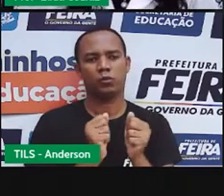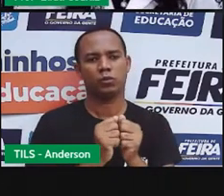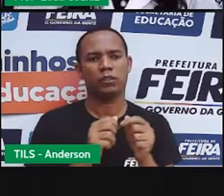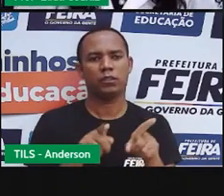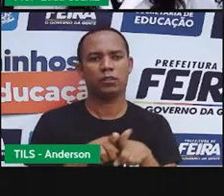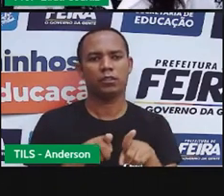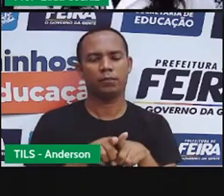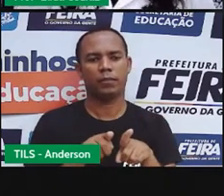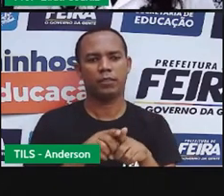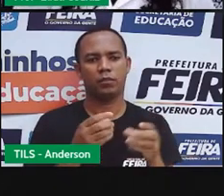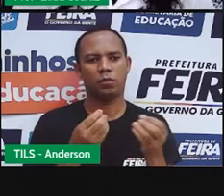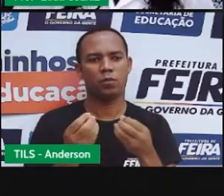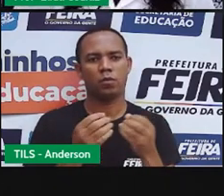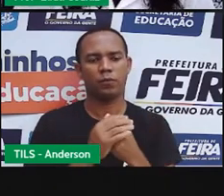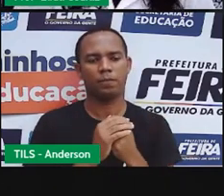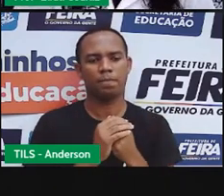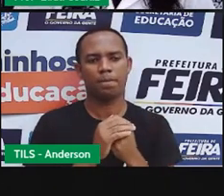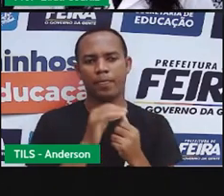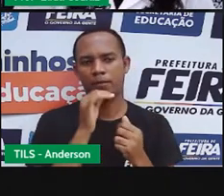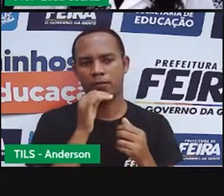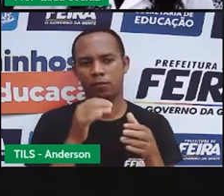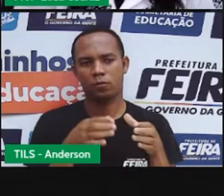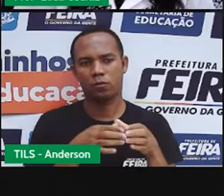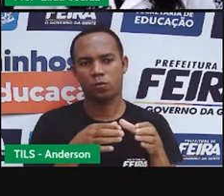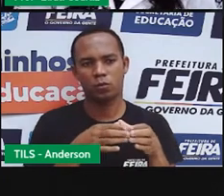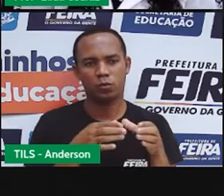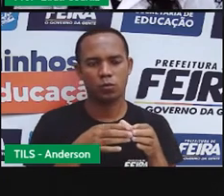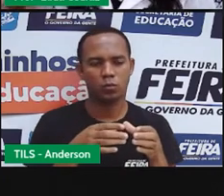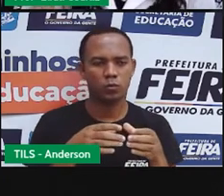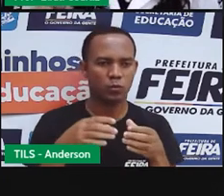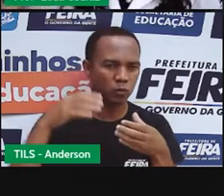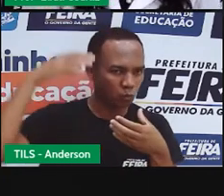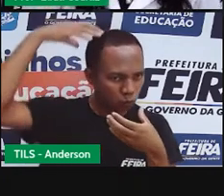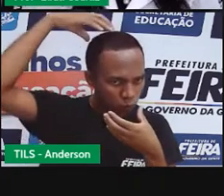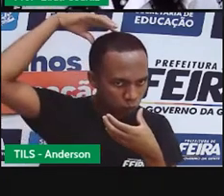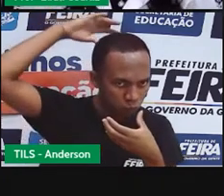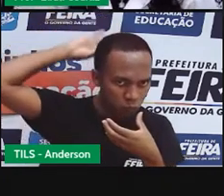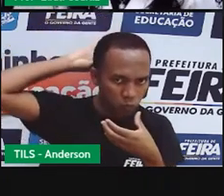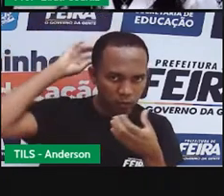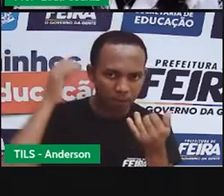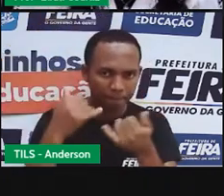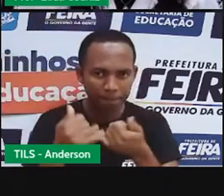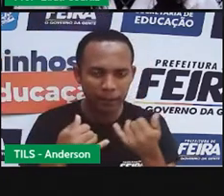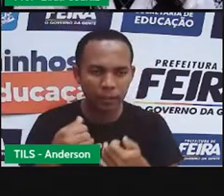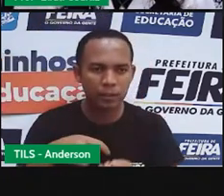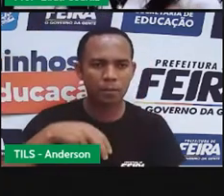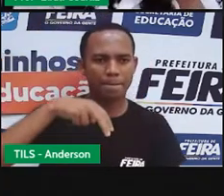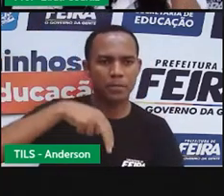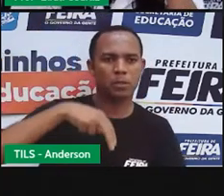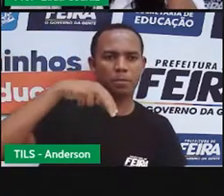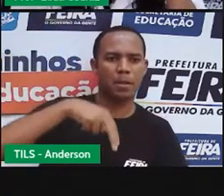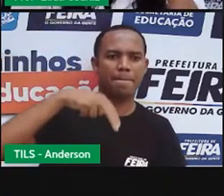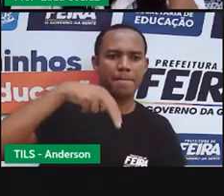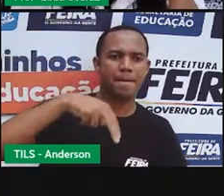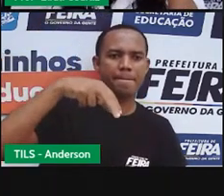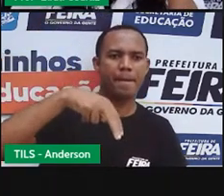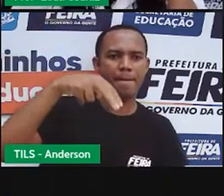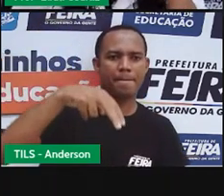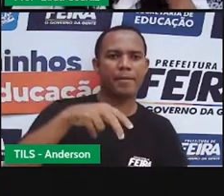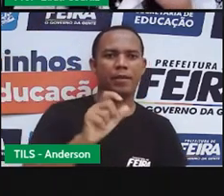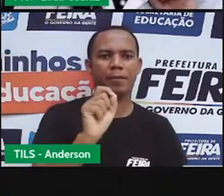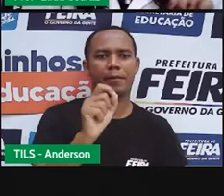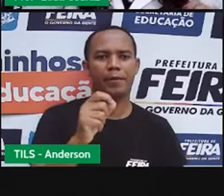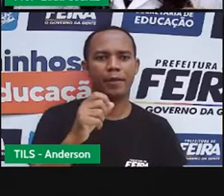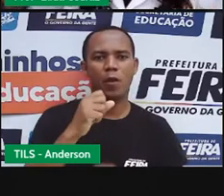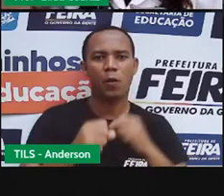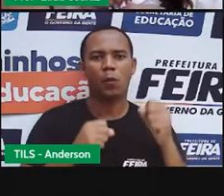É relacionada com o personagem do nosso folclore, o Saci, e a corrida é feita de uma perna só, por isso que tem esse